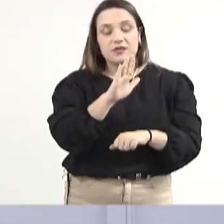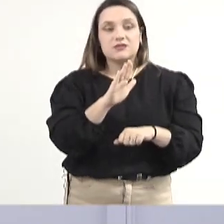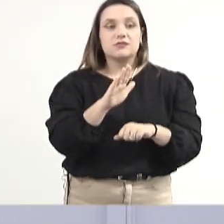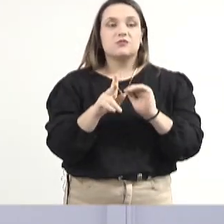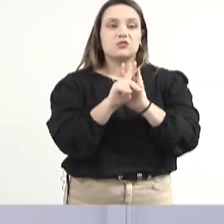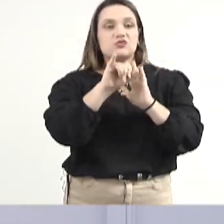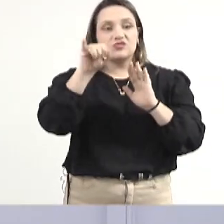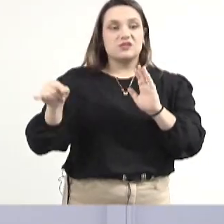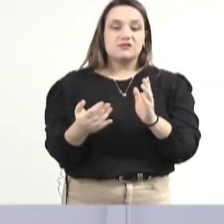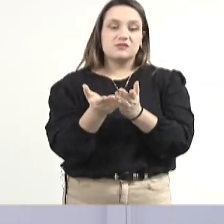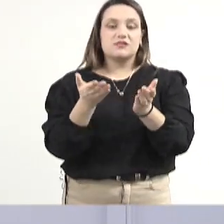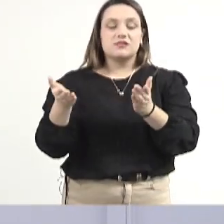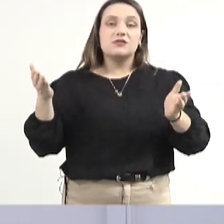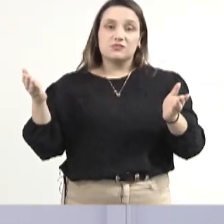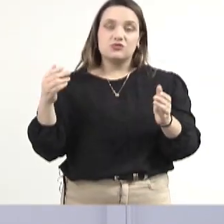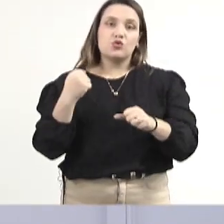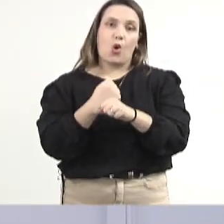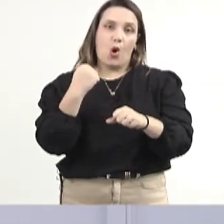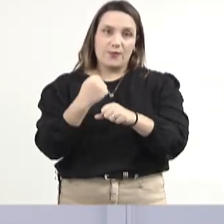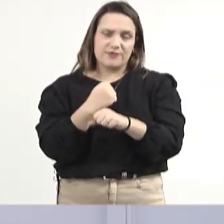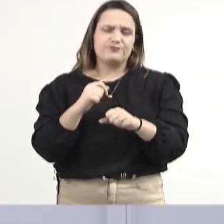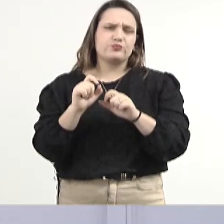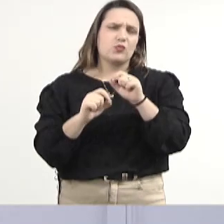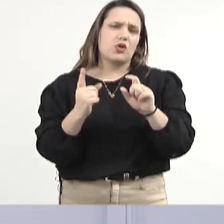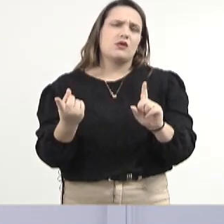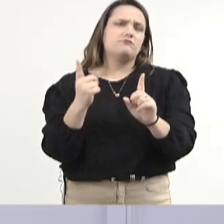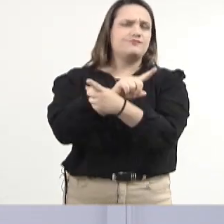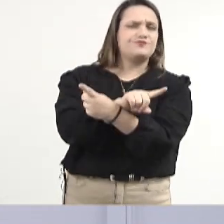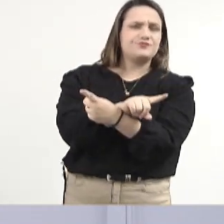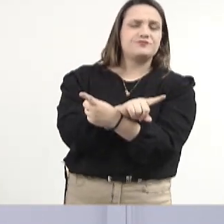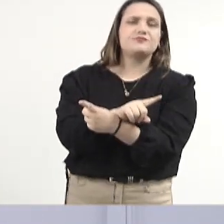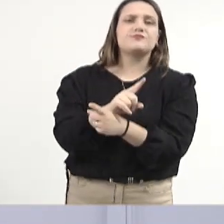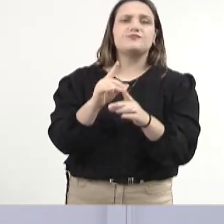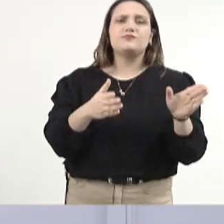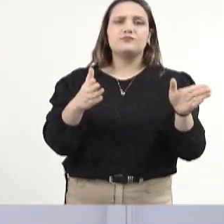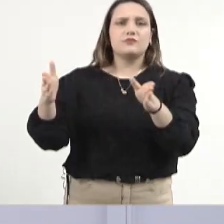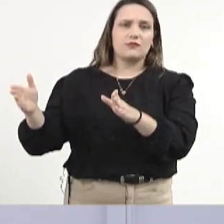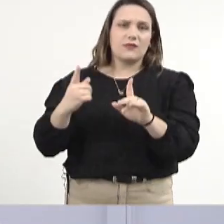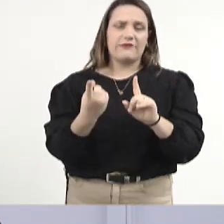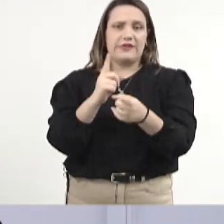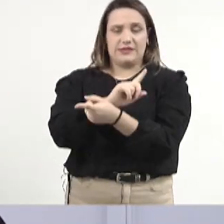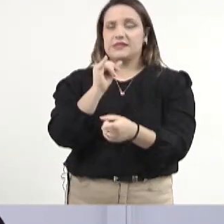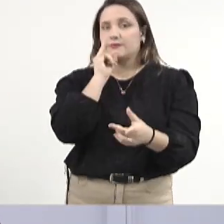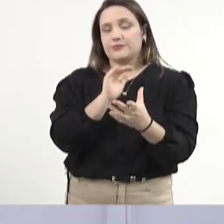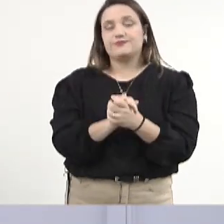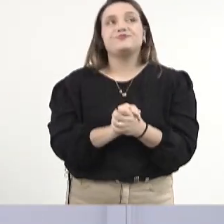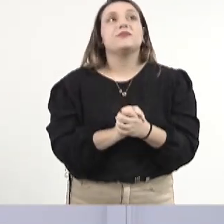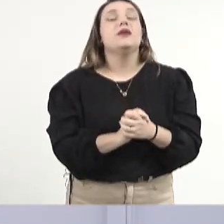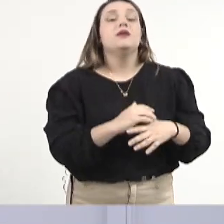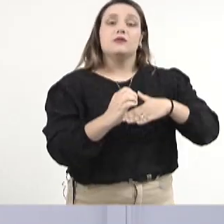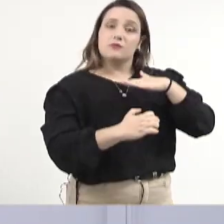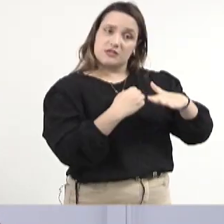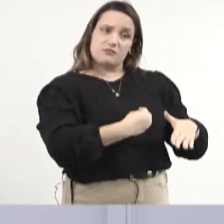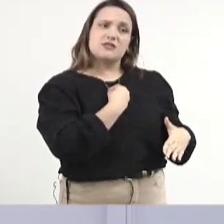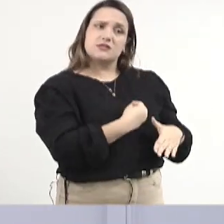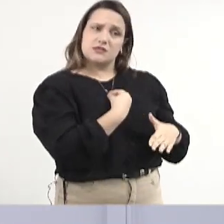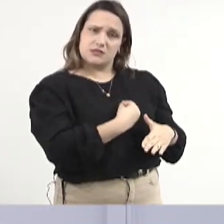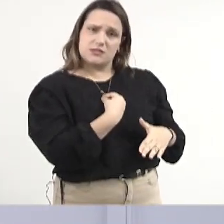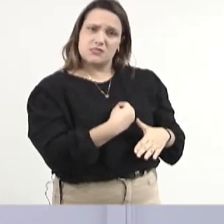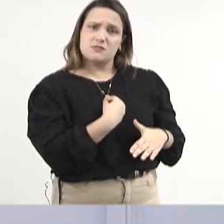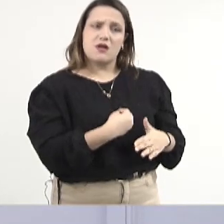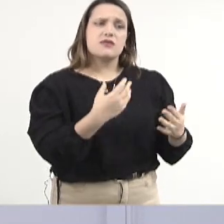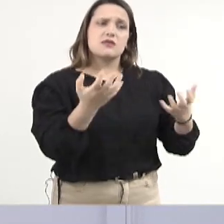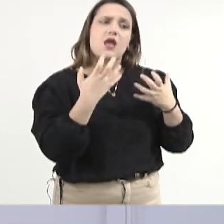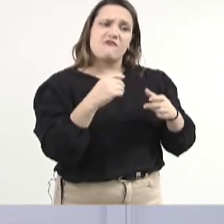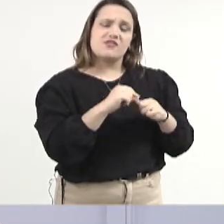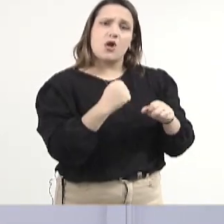de obras públicas. Ela inverte a fase. O que quer dizer isso? Muitas vezes as empresas participam da disputa para realização